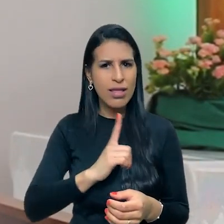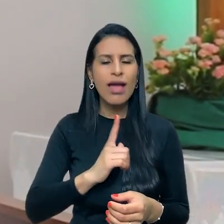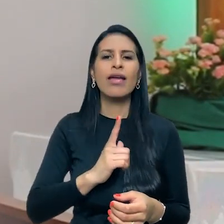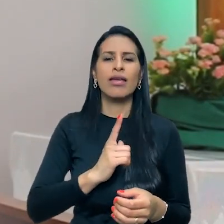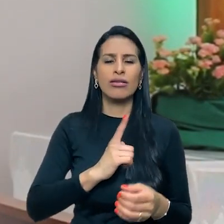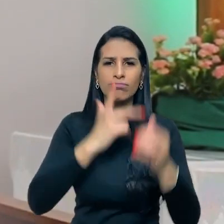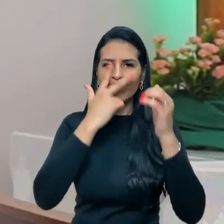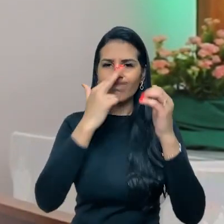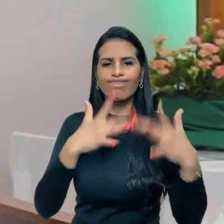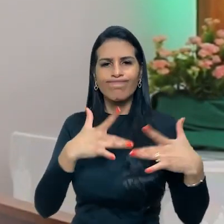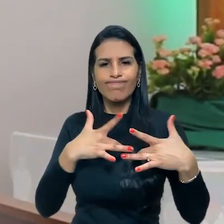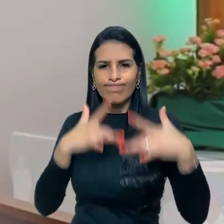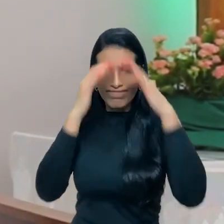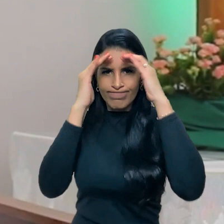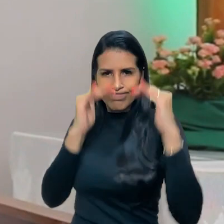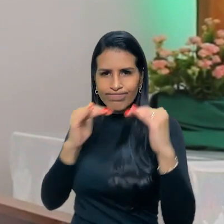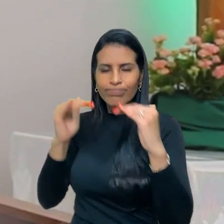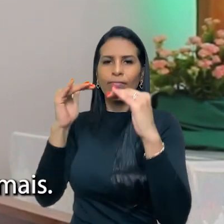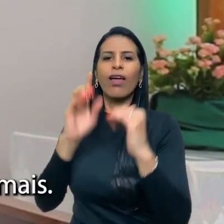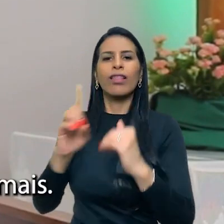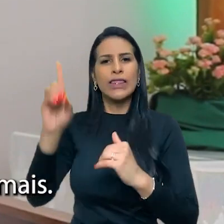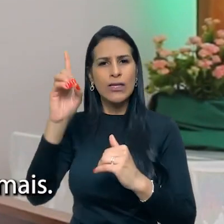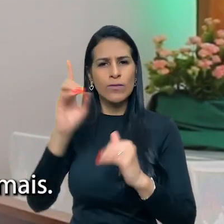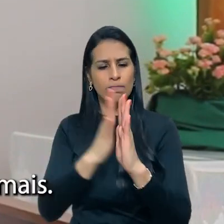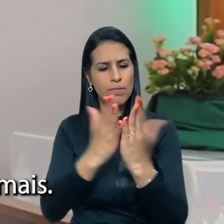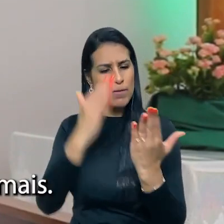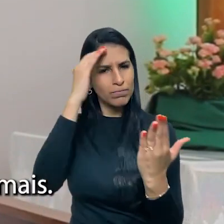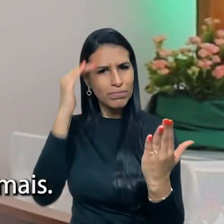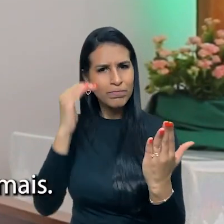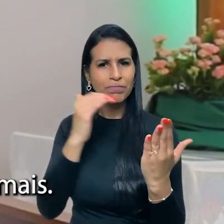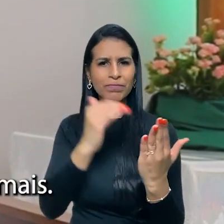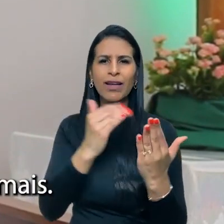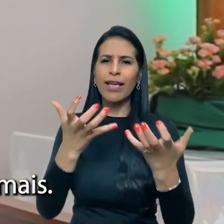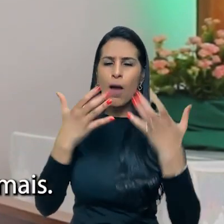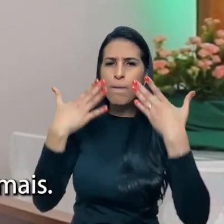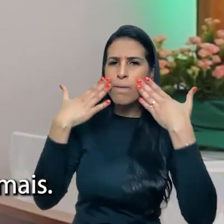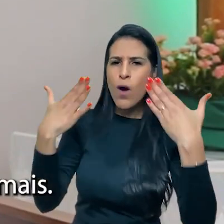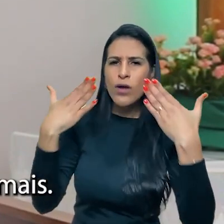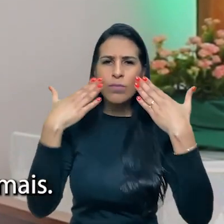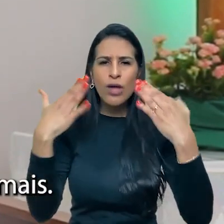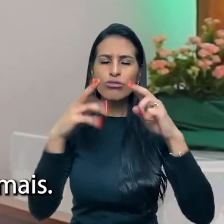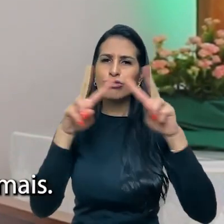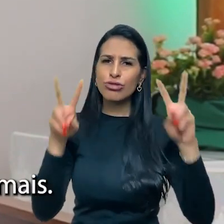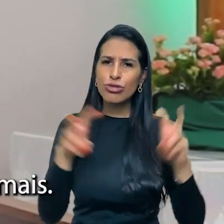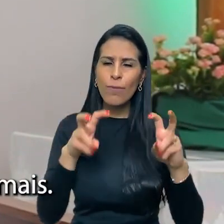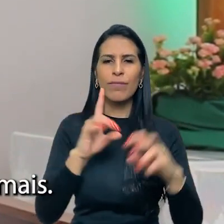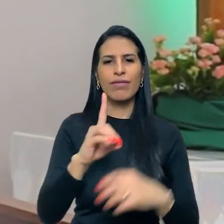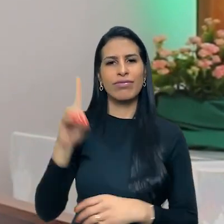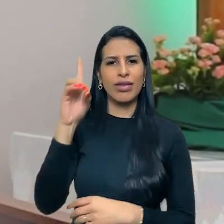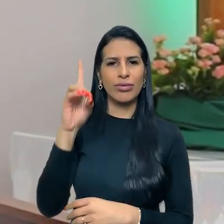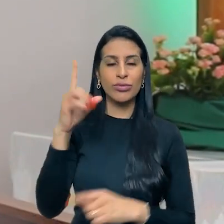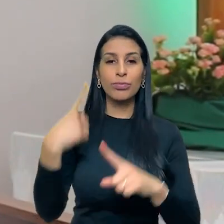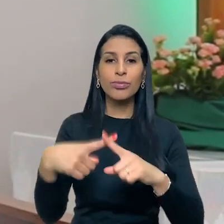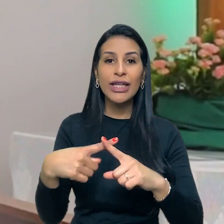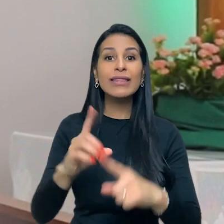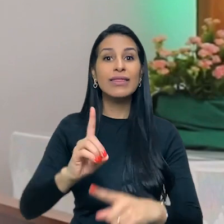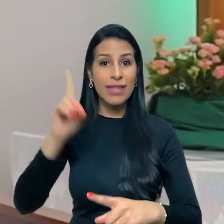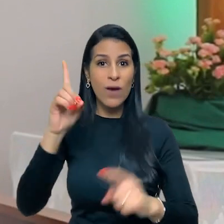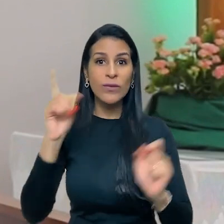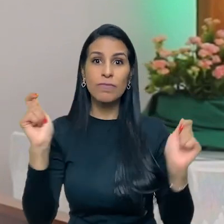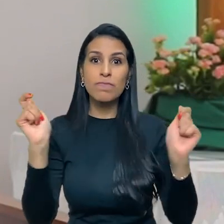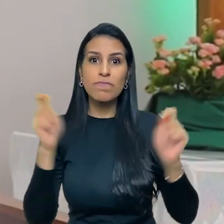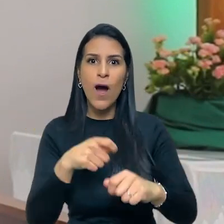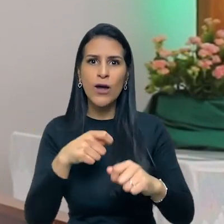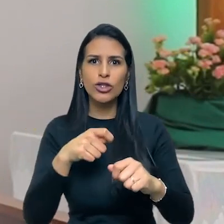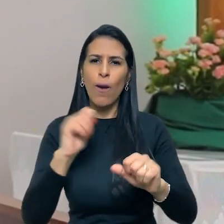sua palavra, e procuram contribuir para que os sinais do reino de Deus se manifestem cada vez mais. Deus,